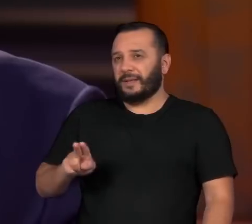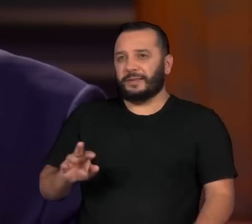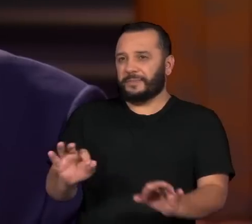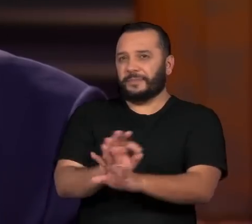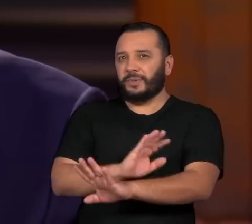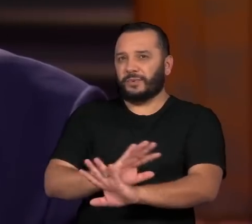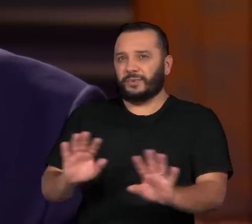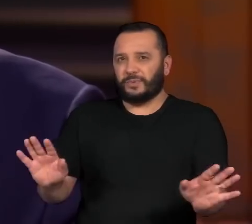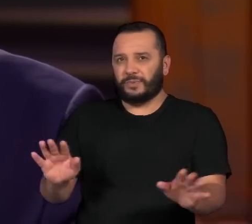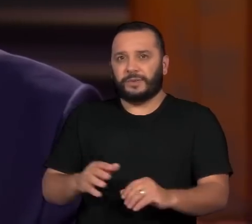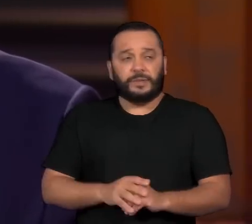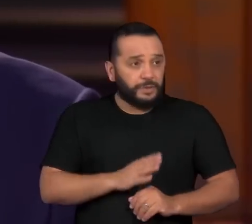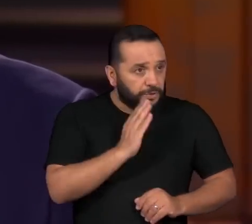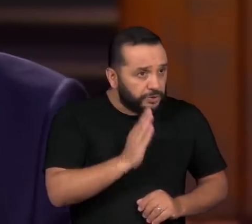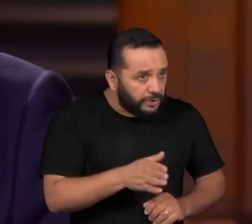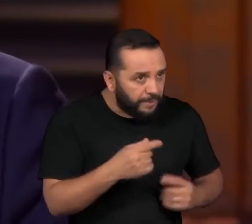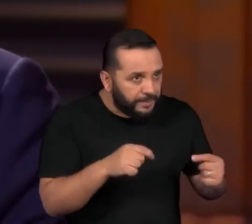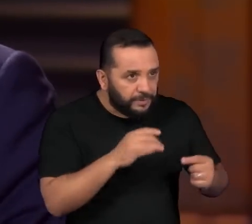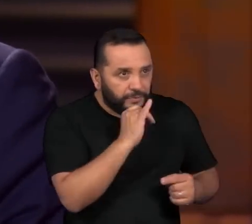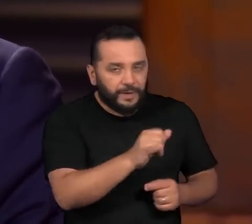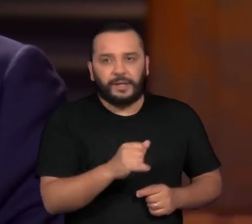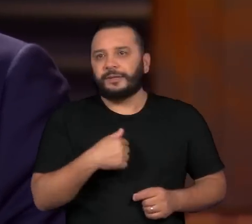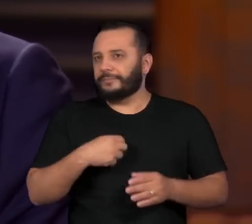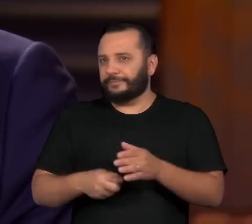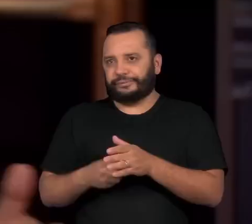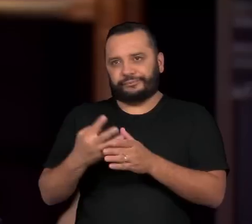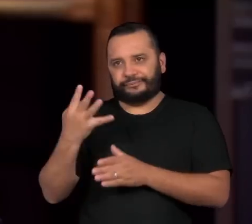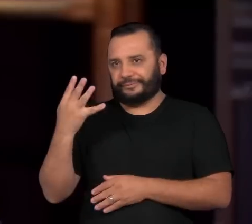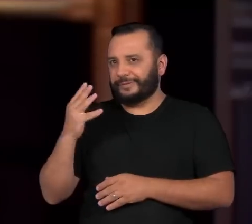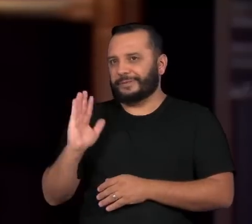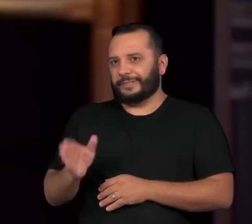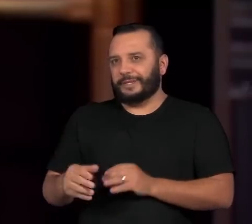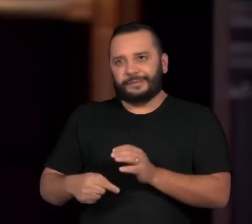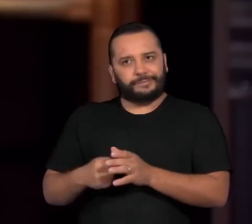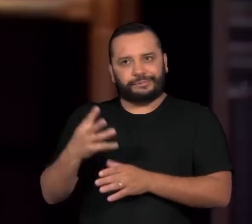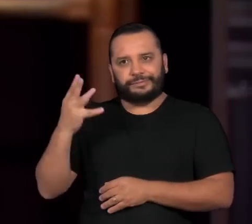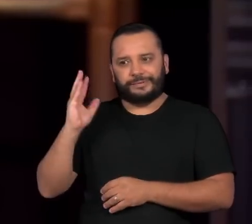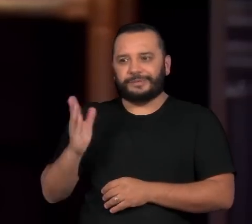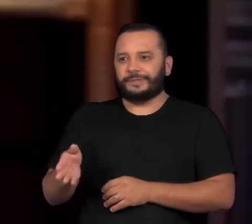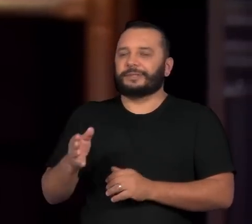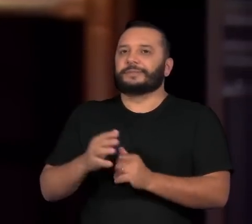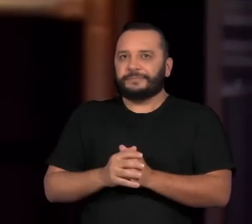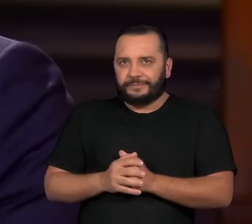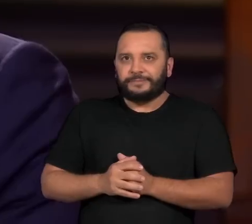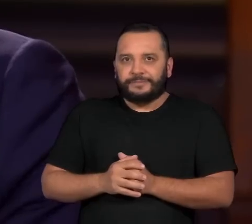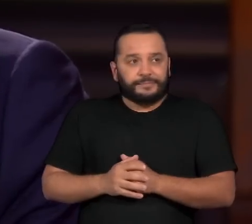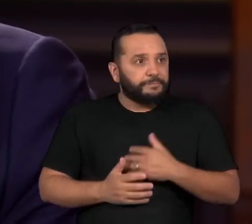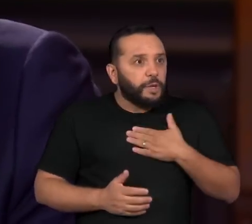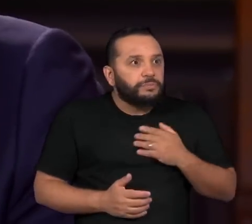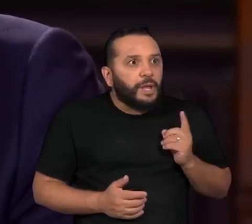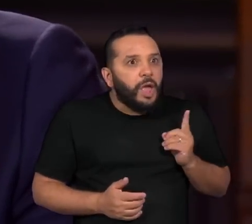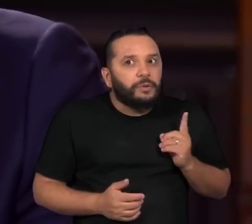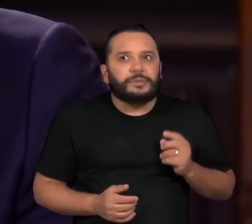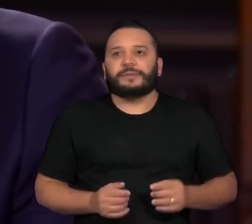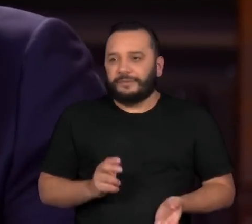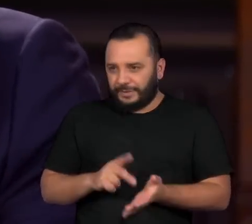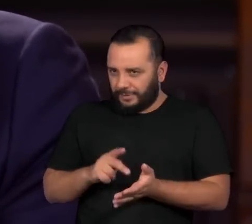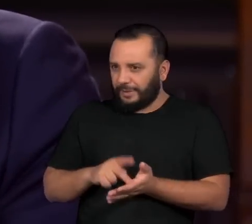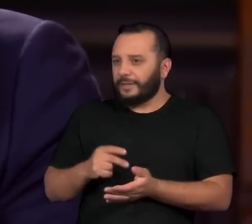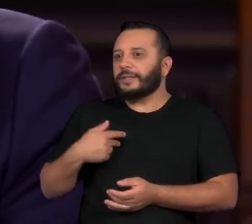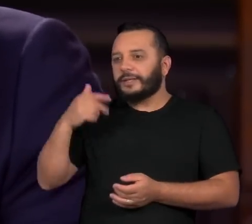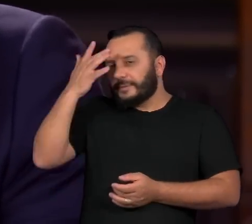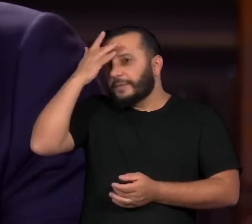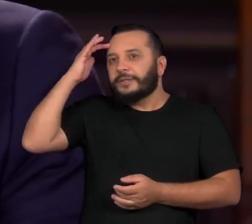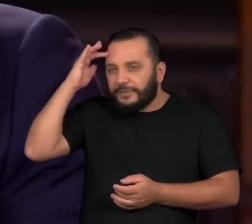pronto. Já teve que fazer isso algumas vezes? Muitas vezes. Deus, Muitas olha só vezes. que coisa. Tanto só que as pessoas são muito respeitosas. Por